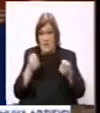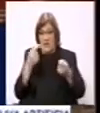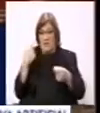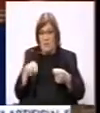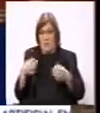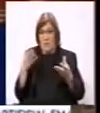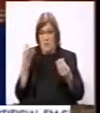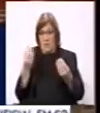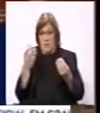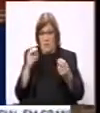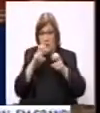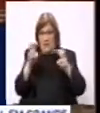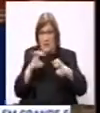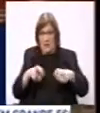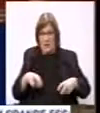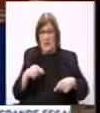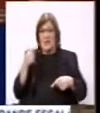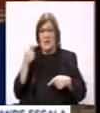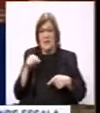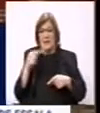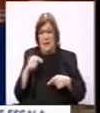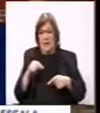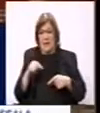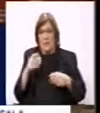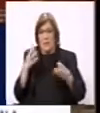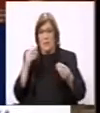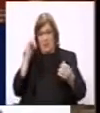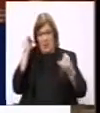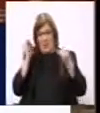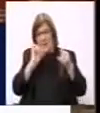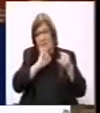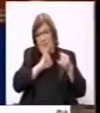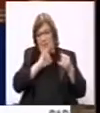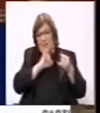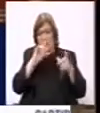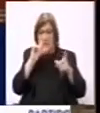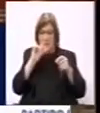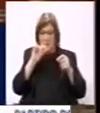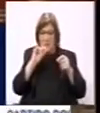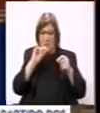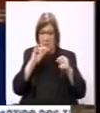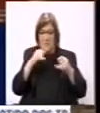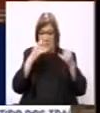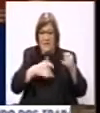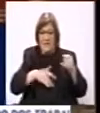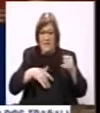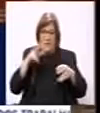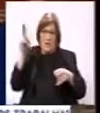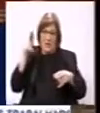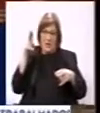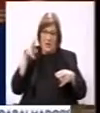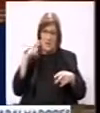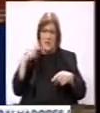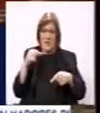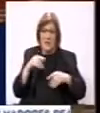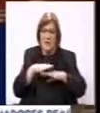bastante internacional também tenho essa ideia pra mim esse número dá participar da direção artística em